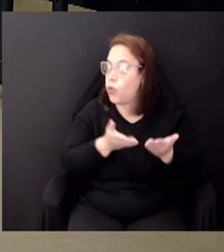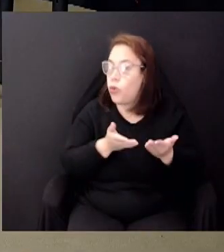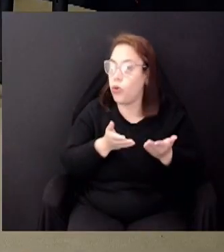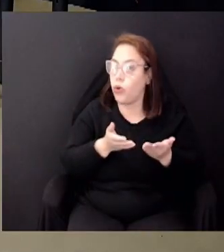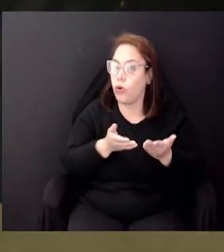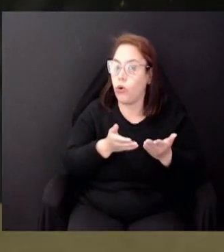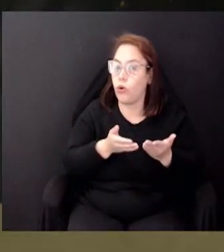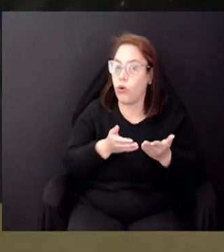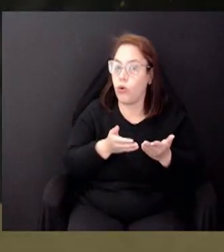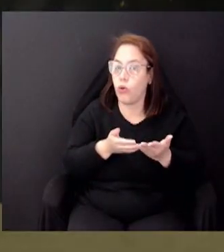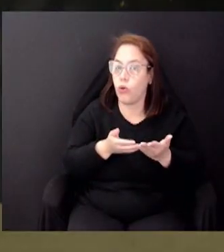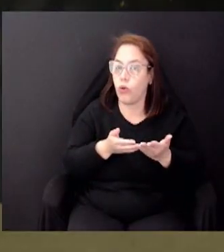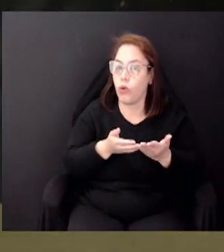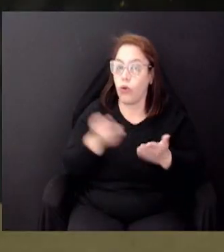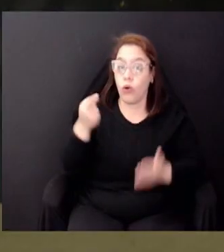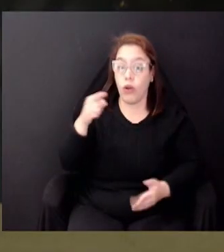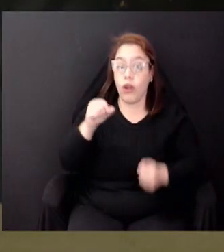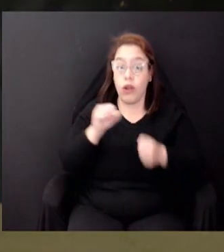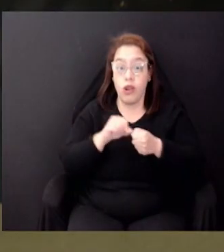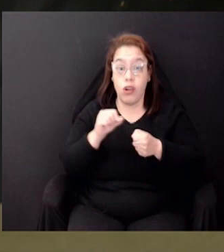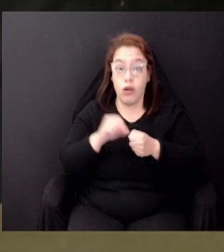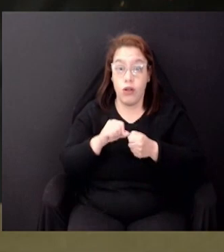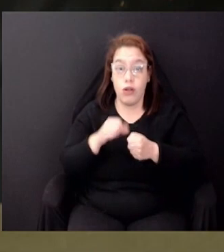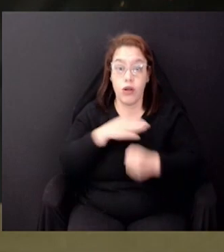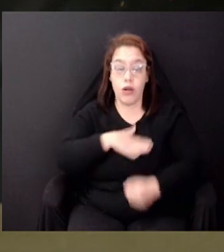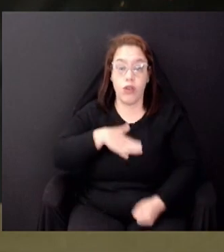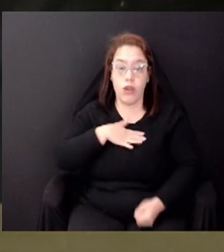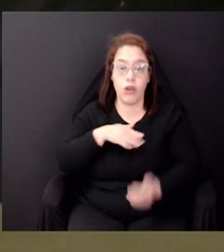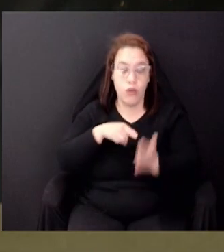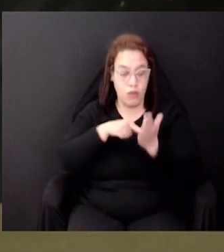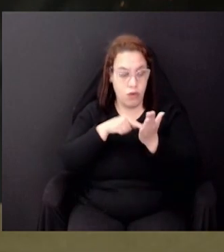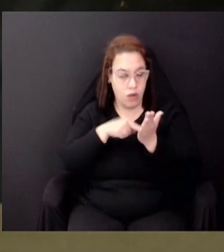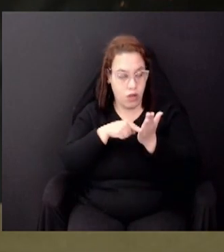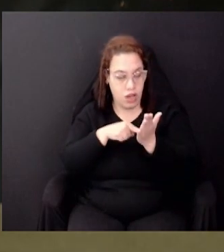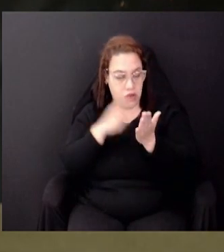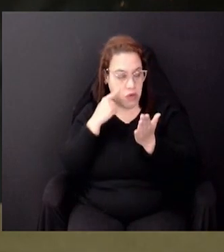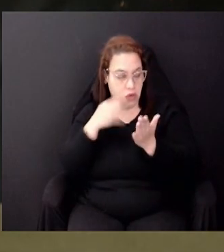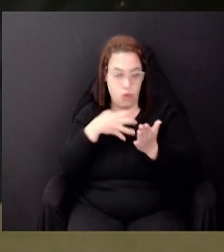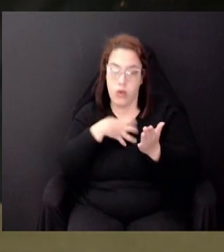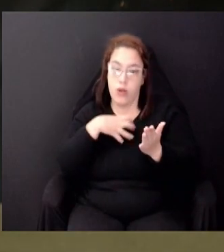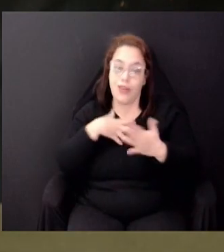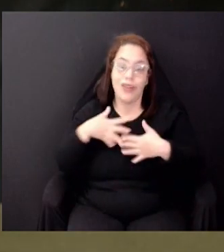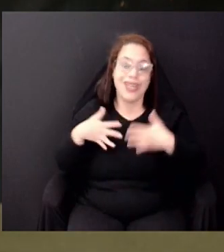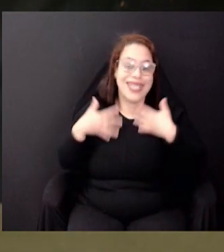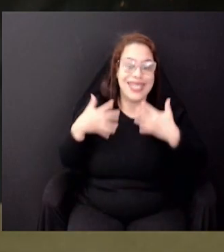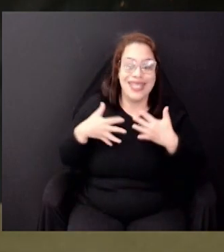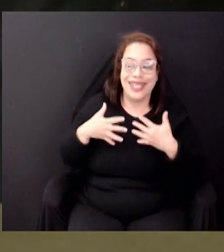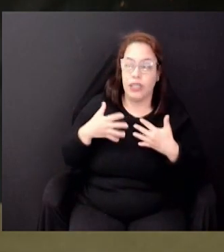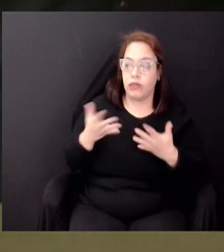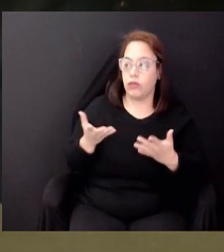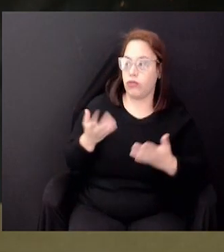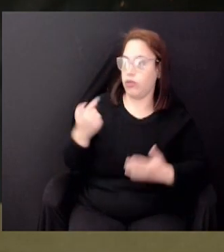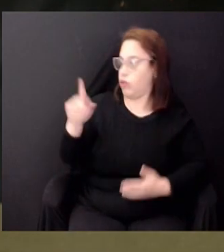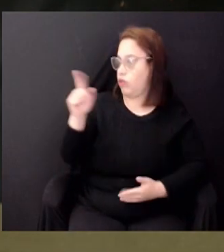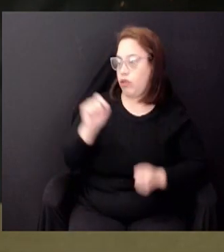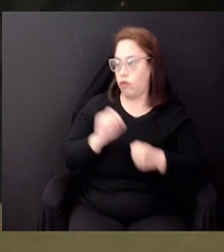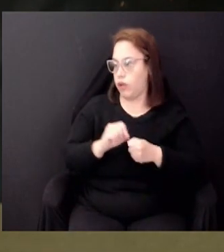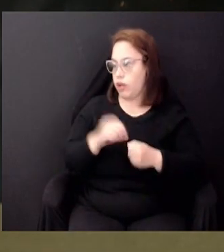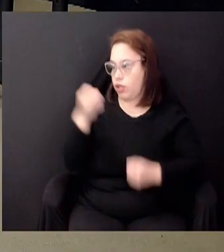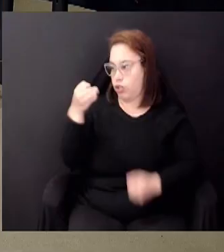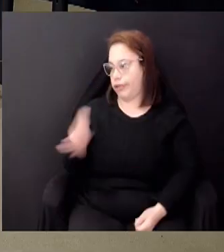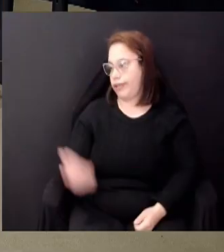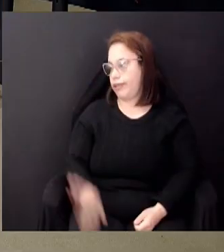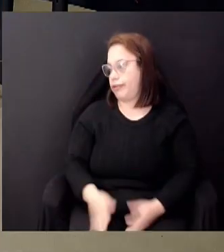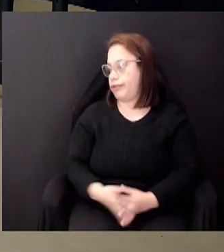que você foi lá e fez aquilo que você gosta, porque você viu ali, então você sentiu prazer, e aí você acaba não indo fazer o negócio lá Traz fisicamente.